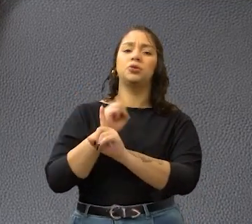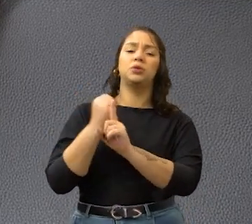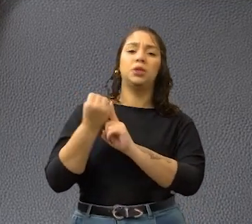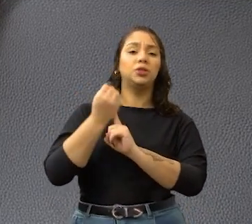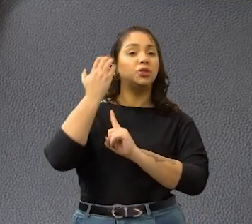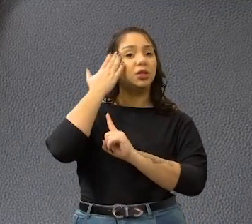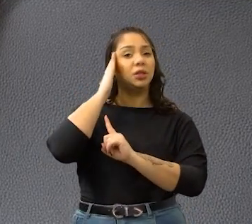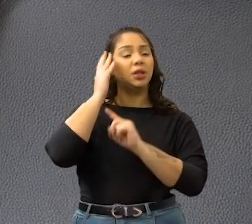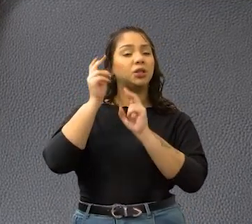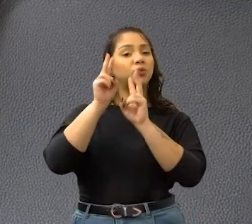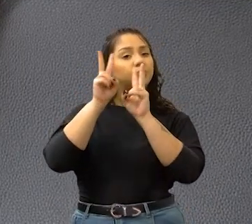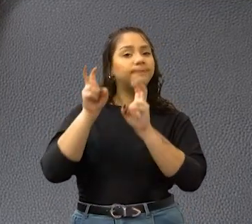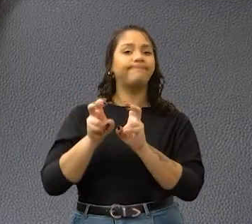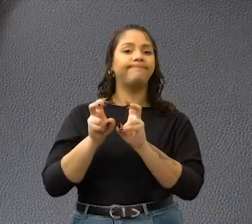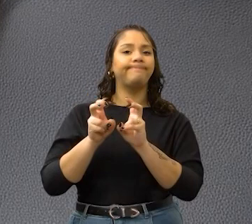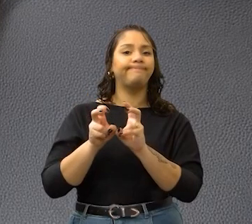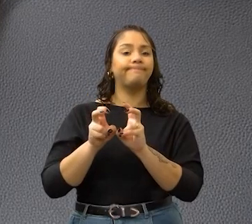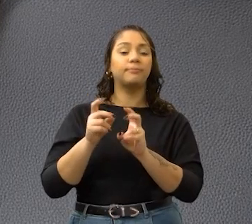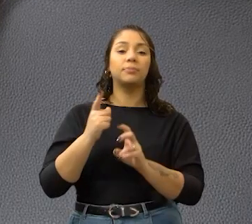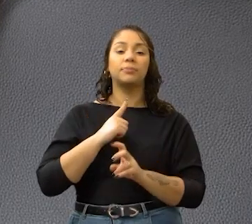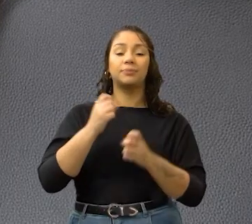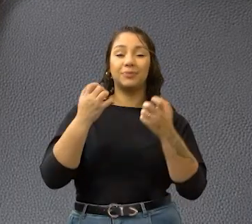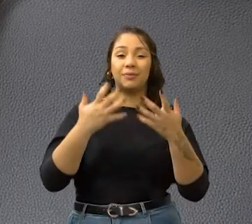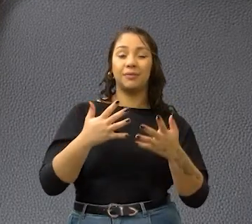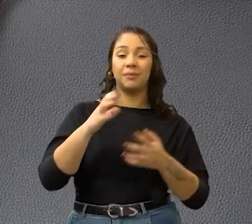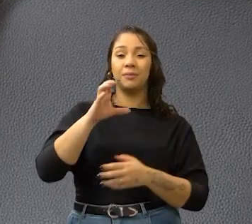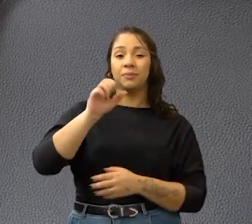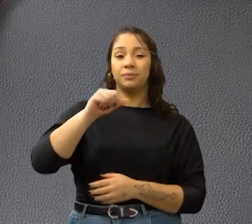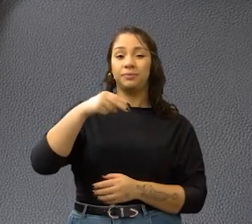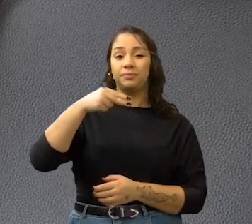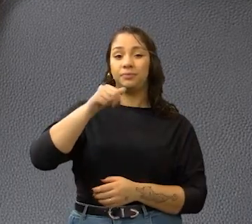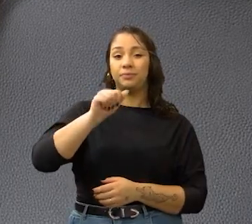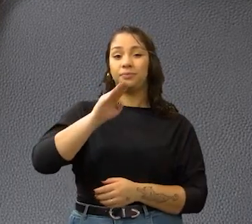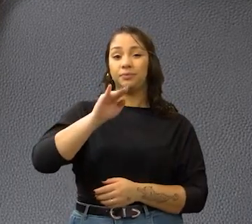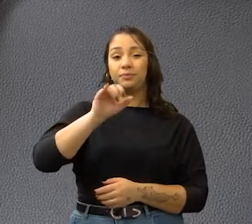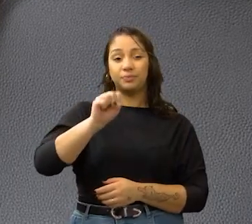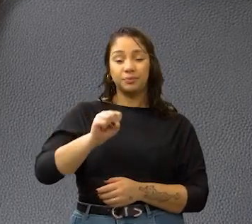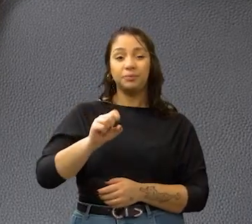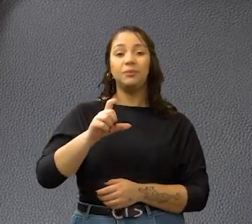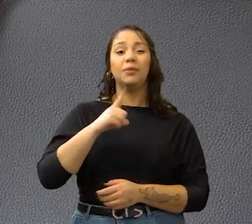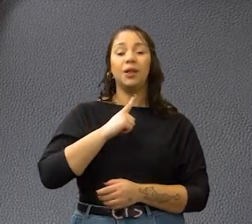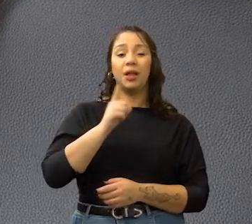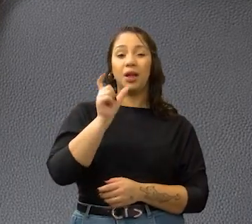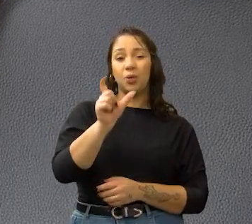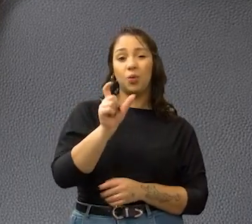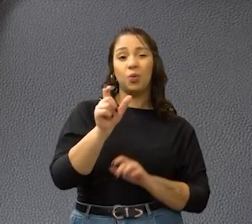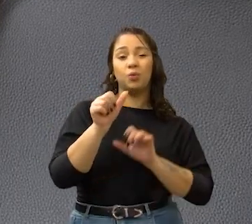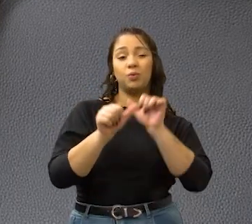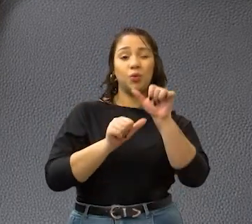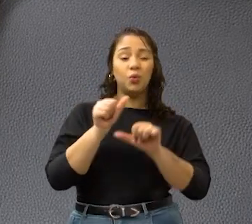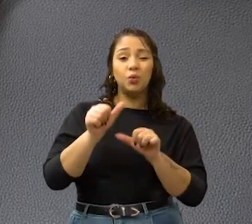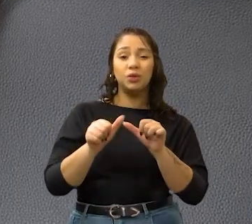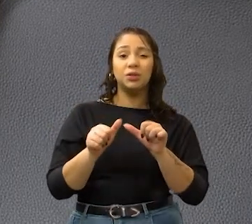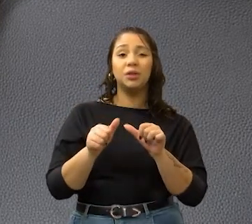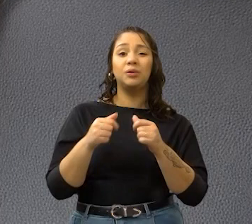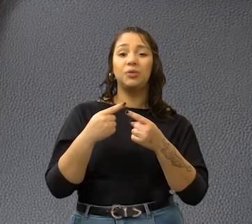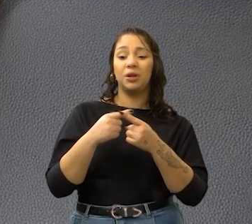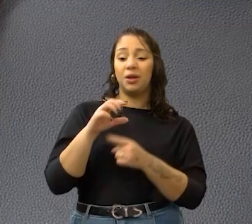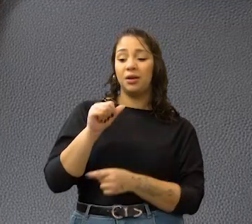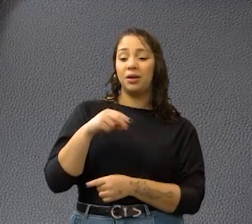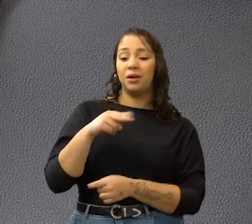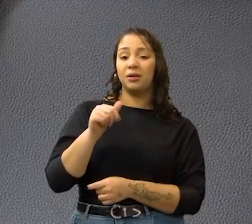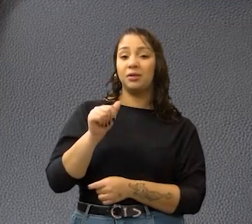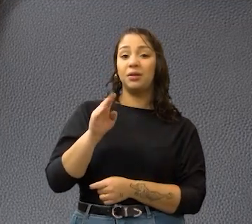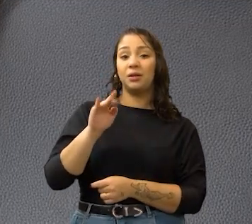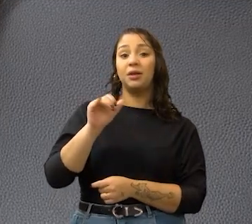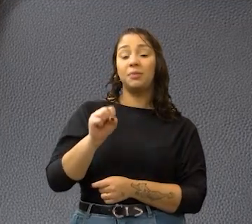debate. Sem dúvida, quando a gente fala de cannabis, né, a gente muda até o nome, né, a gente falou um pouco sobre isso no seminário, mas quando a gente fala sobre a cannabis,